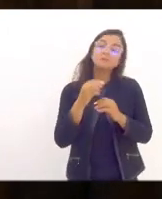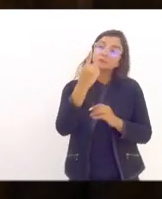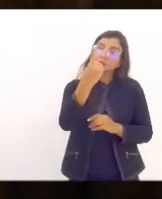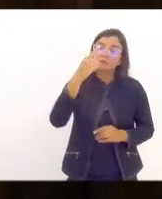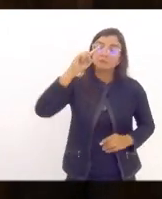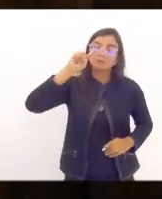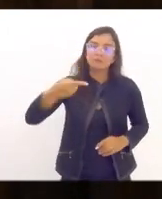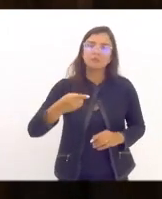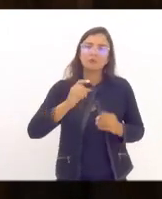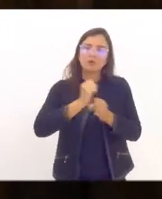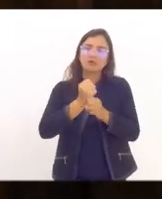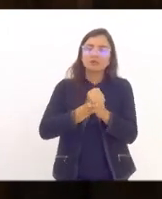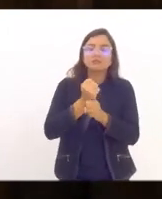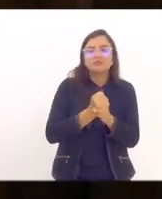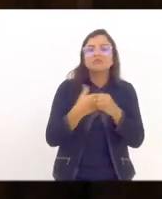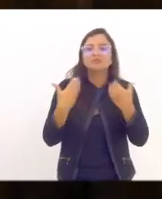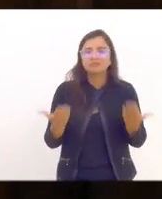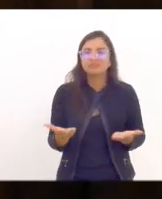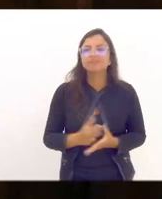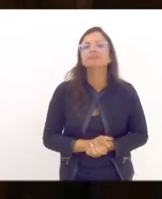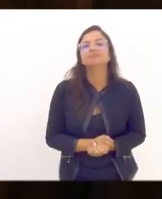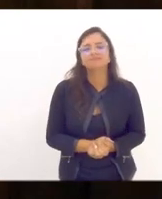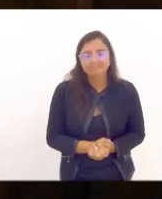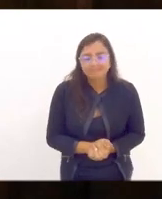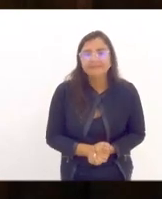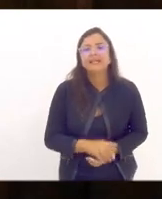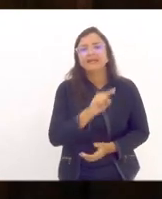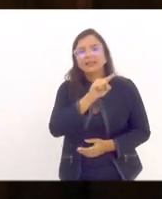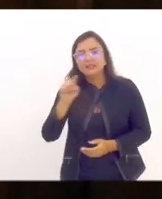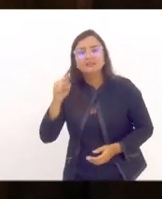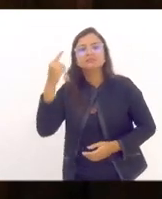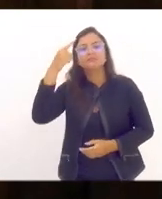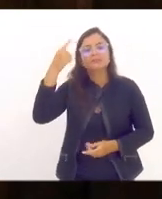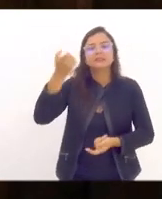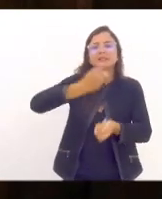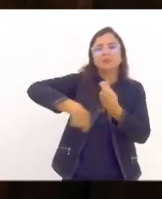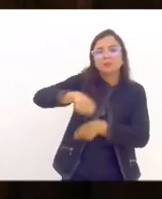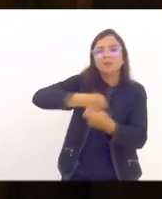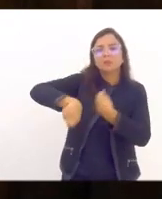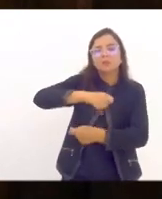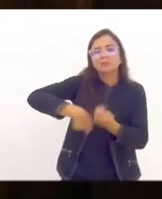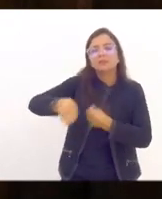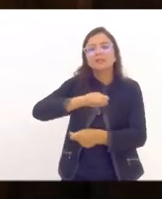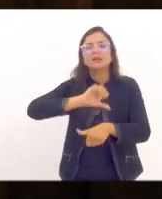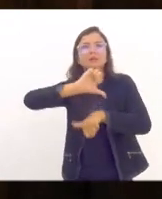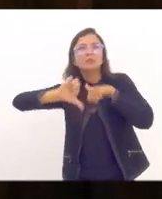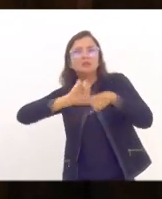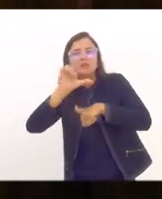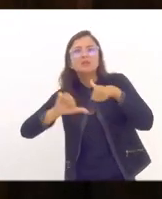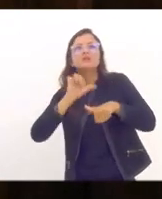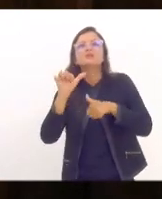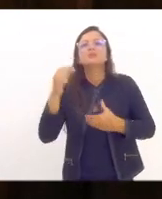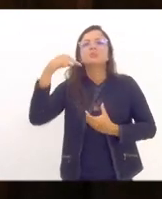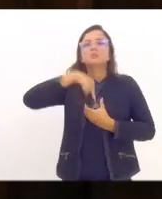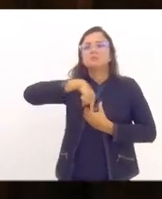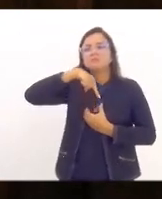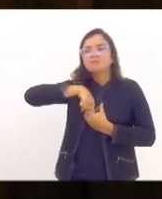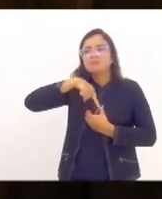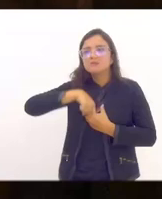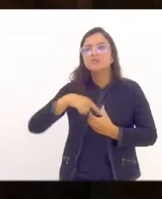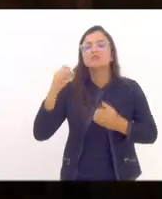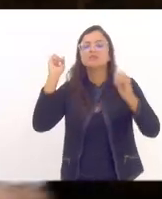indutora da economia formadora de outros negócios e de mudanças subjetivas medidas